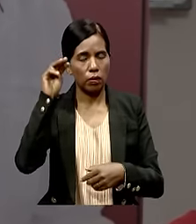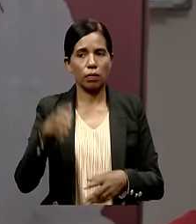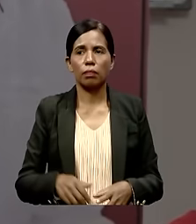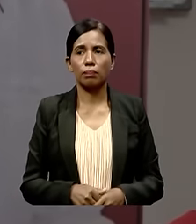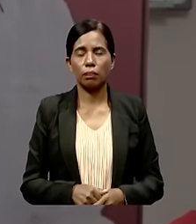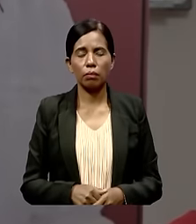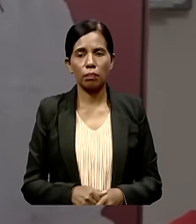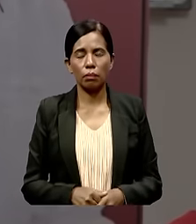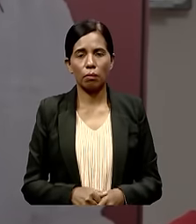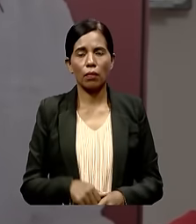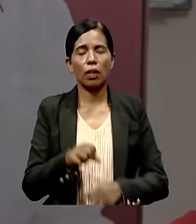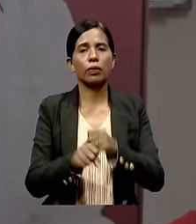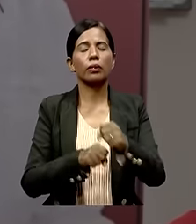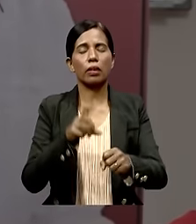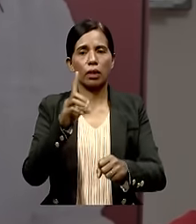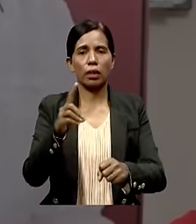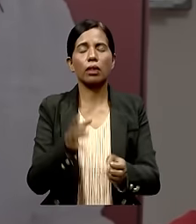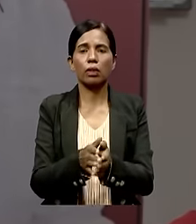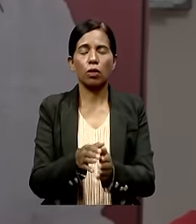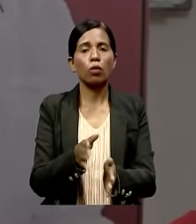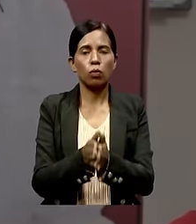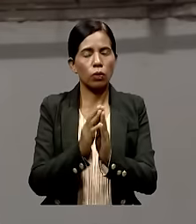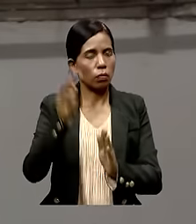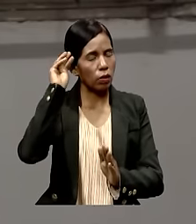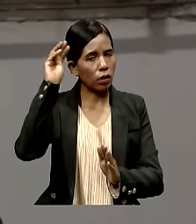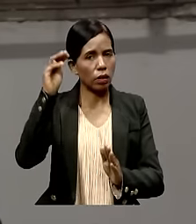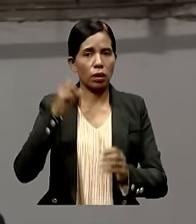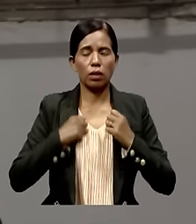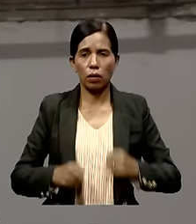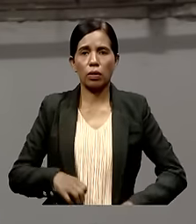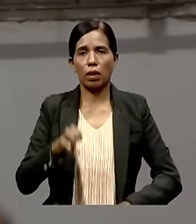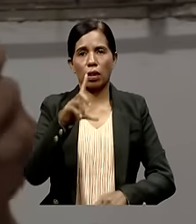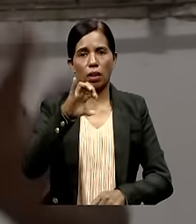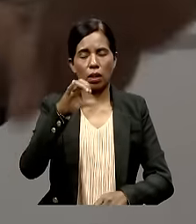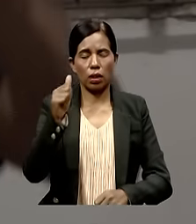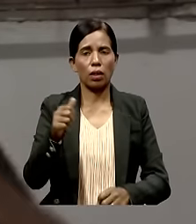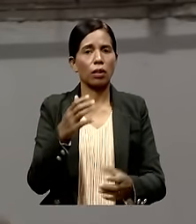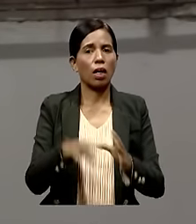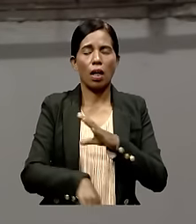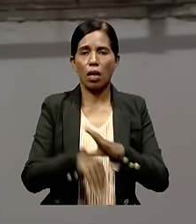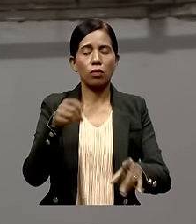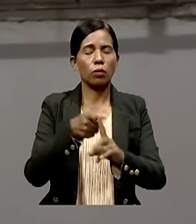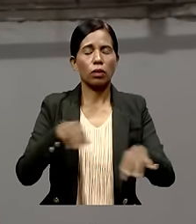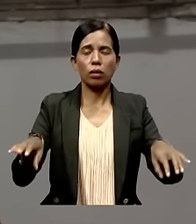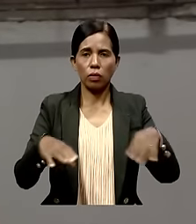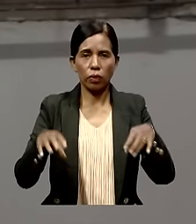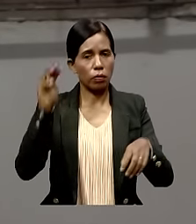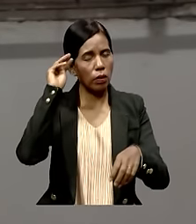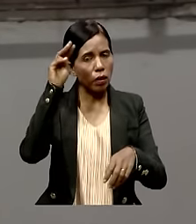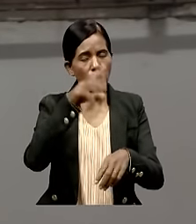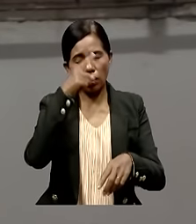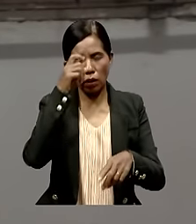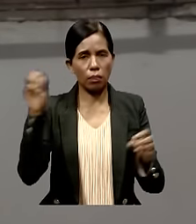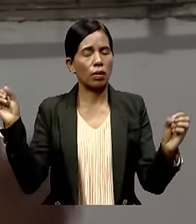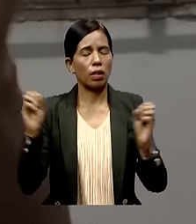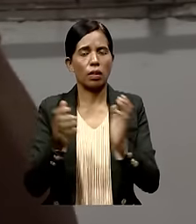Foi na lei SNE, Sociedade Civil, o ministro da Saúde, Elia dos Reis Amaral, a tu resigna an, o cargo, também considera lei a capacidade